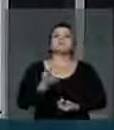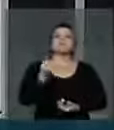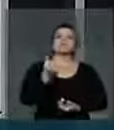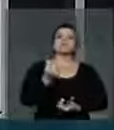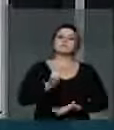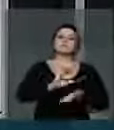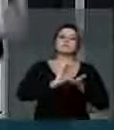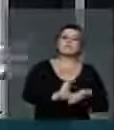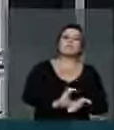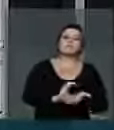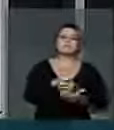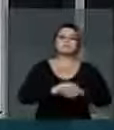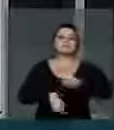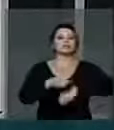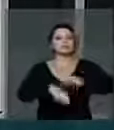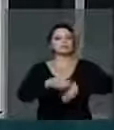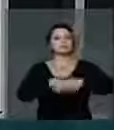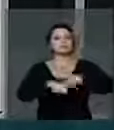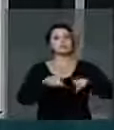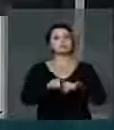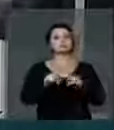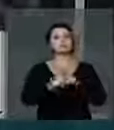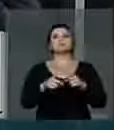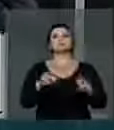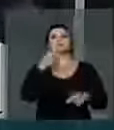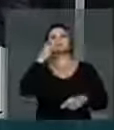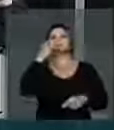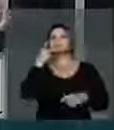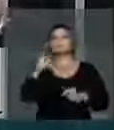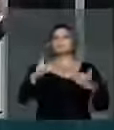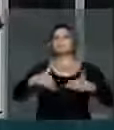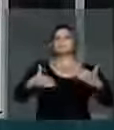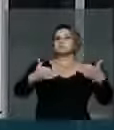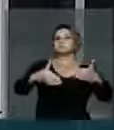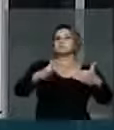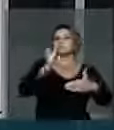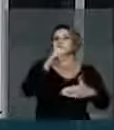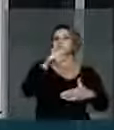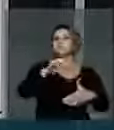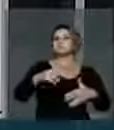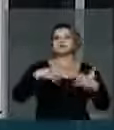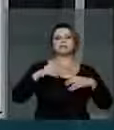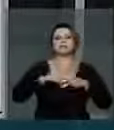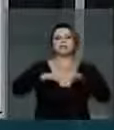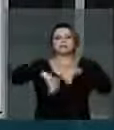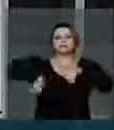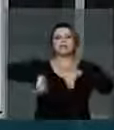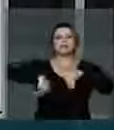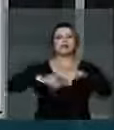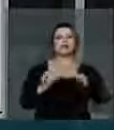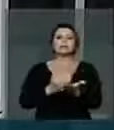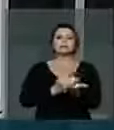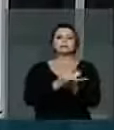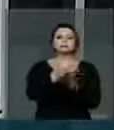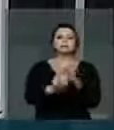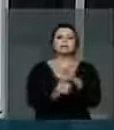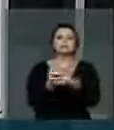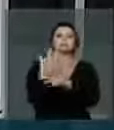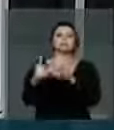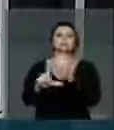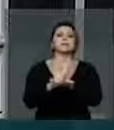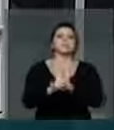financeira, na área da economia, e entregou para o Ministério da Fazenda essas funções. E passou a fazer leis. Ora,